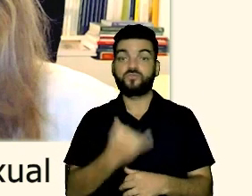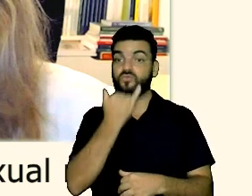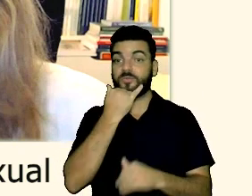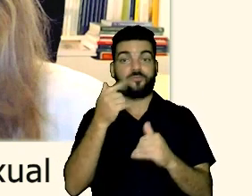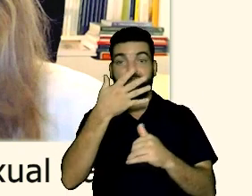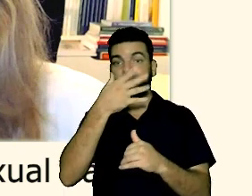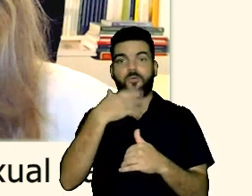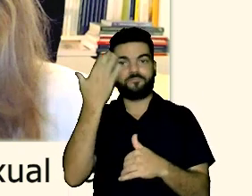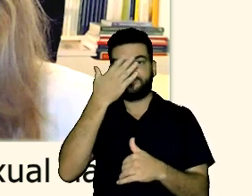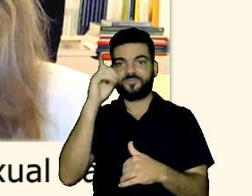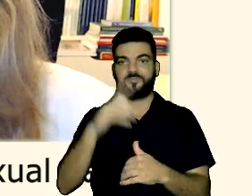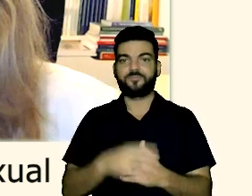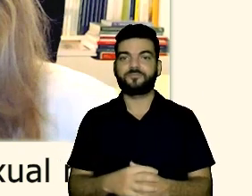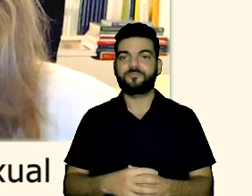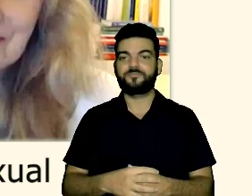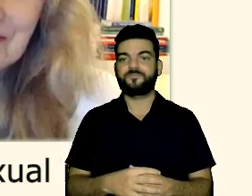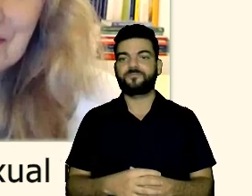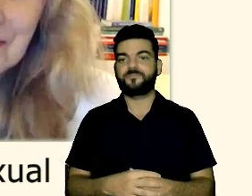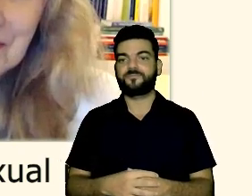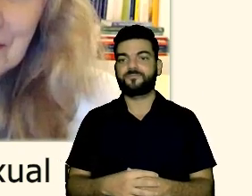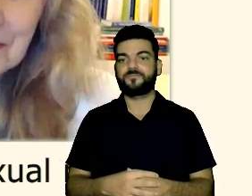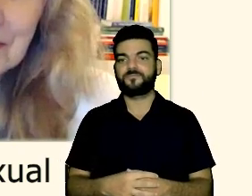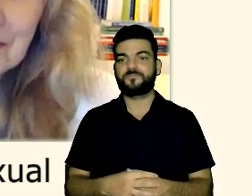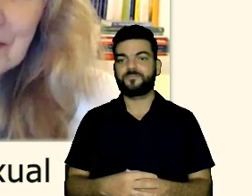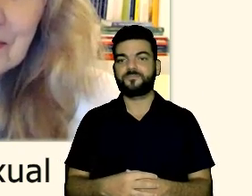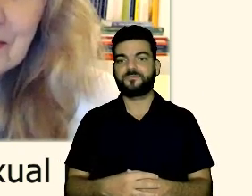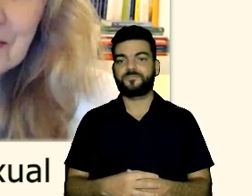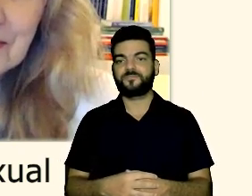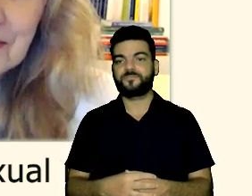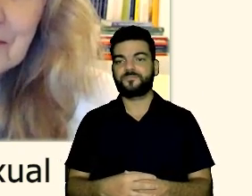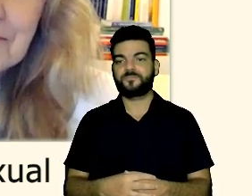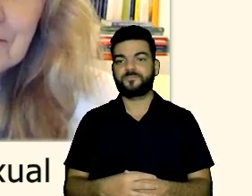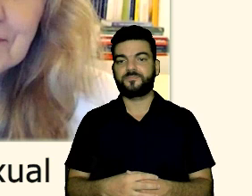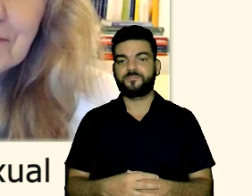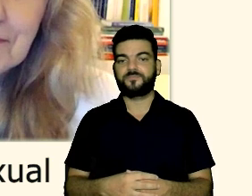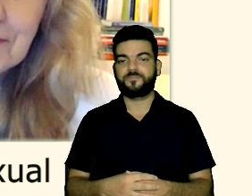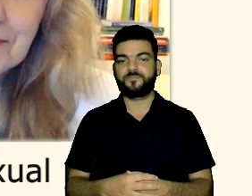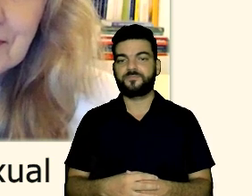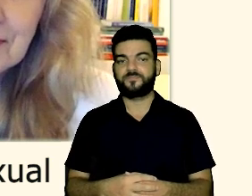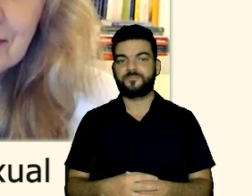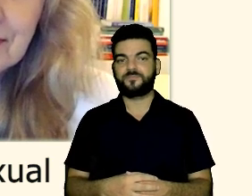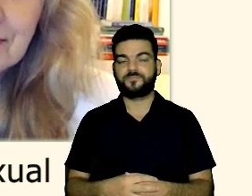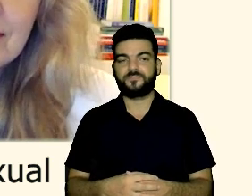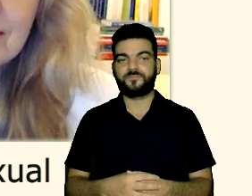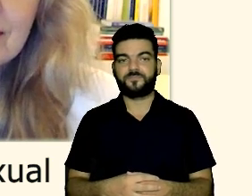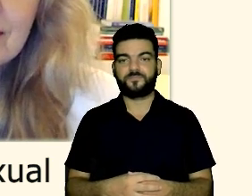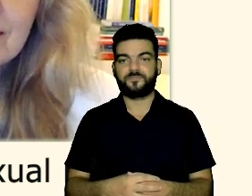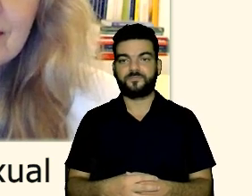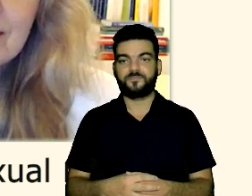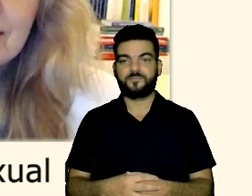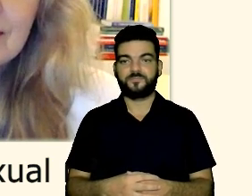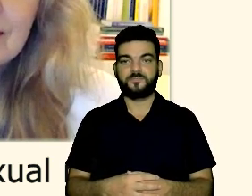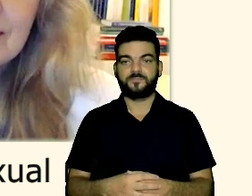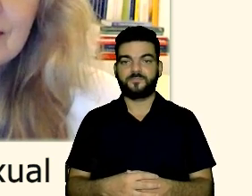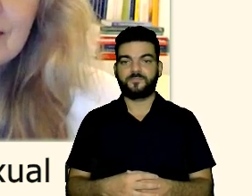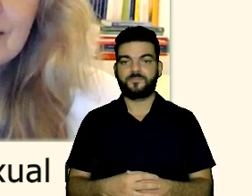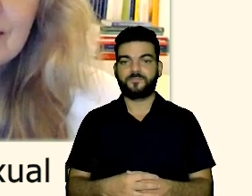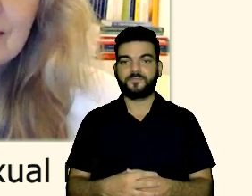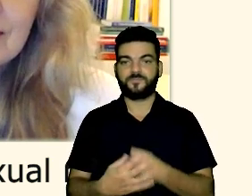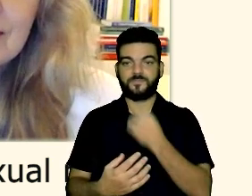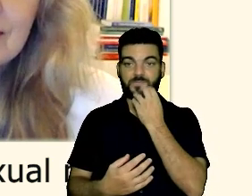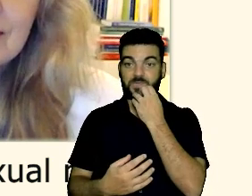consegui partilhar e eu não percebi. Então, vamos lá. Então, o que pode provocar, né, a síndrome